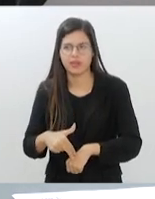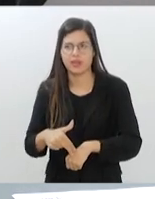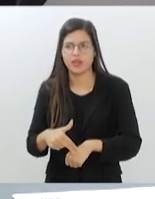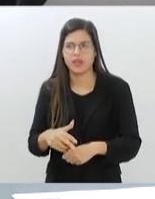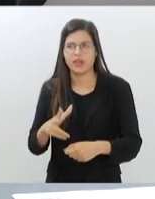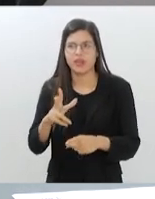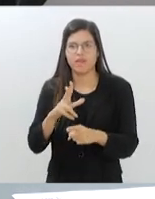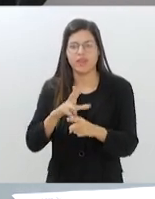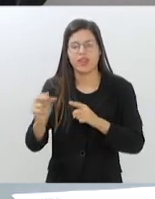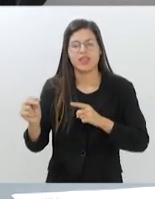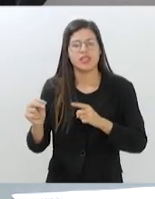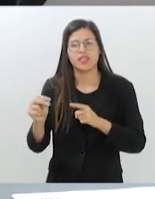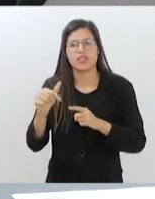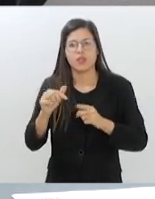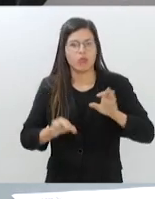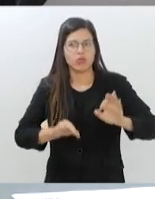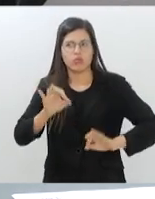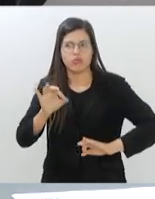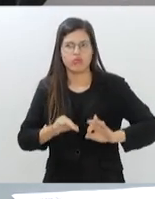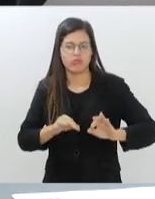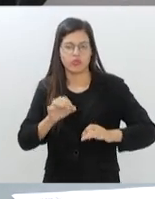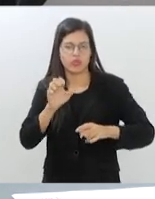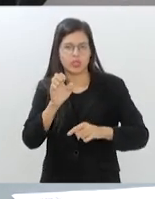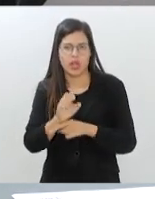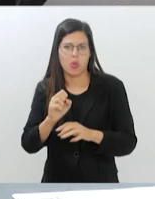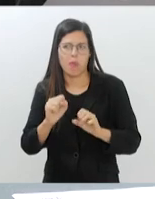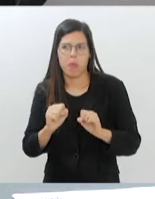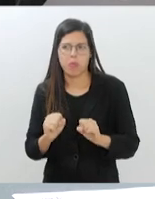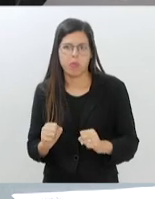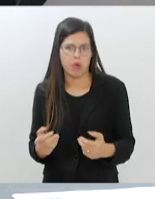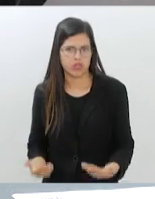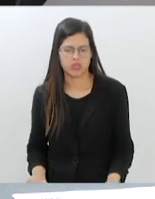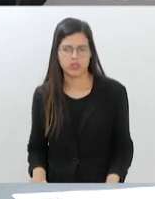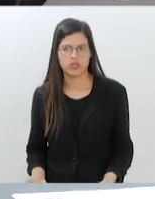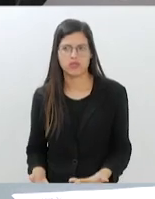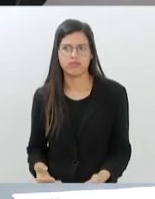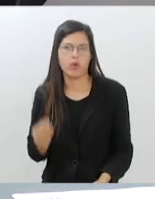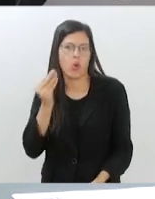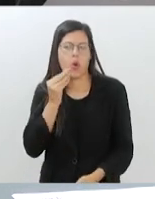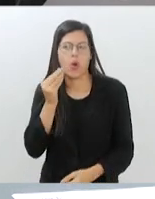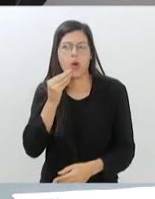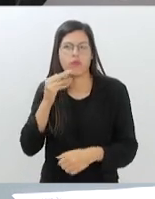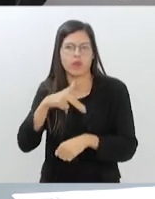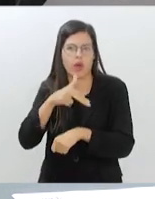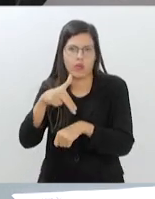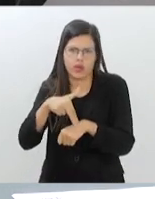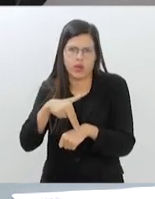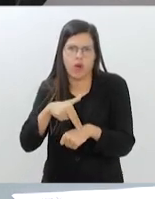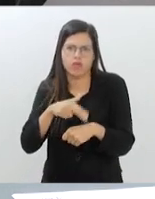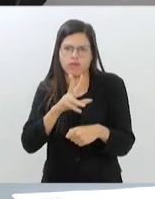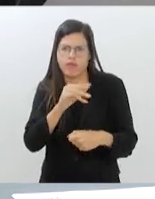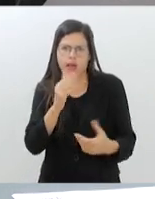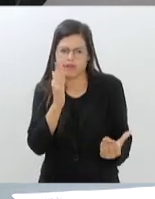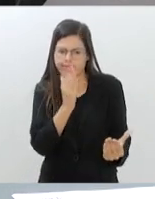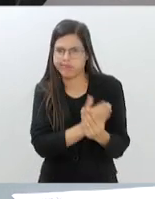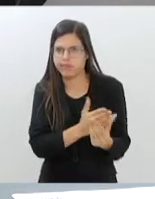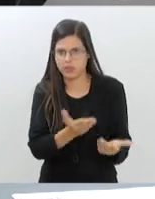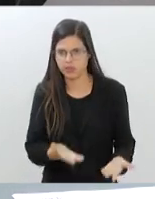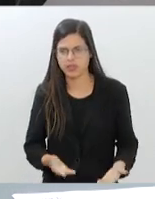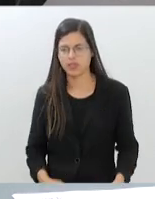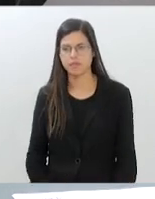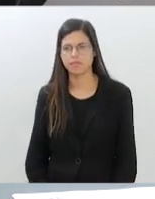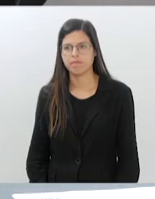que o estado pode fazê-lo evidentemente que a união tá recorrendo então é um tema